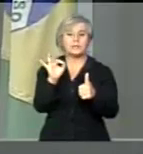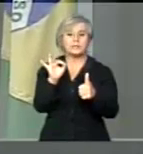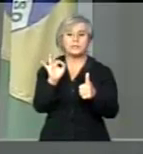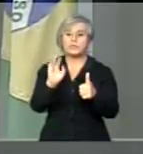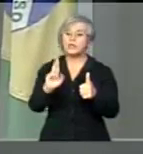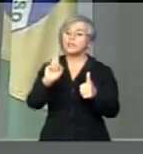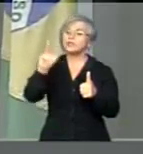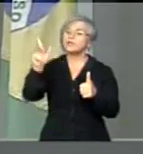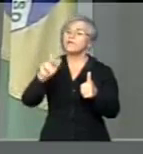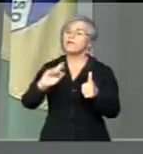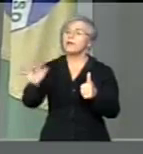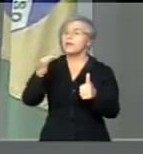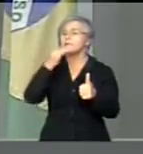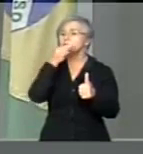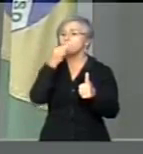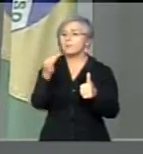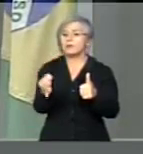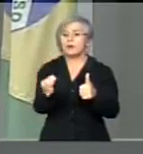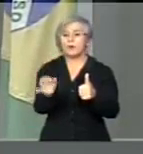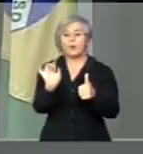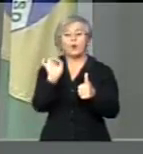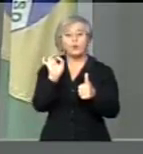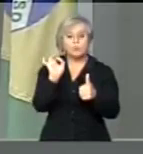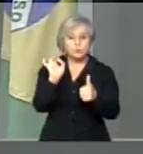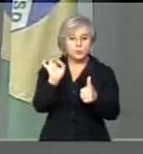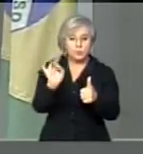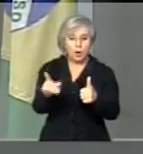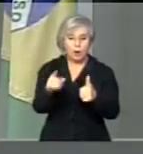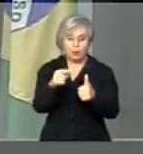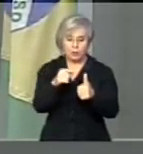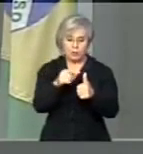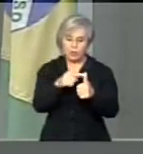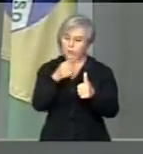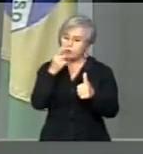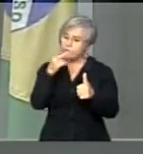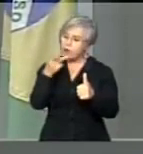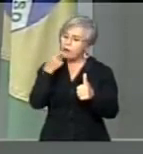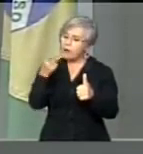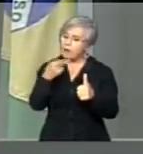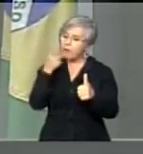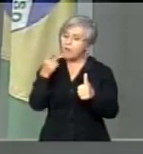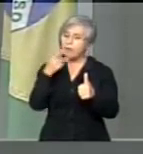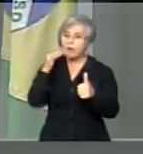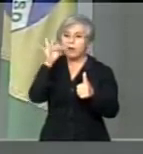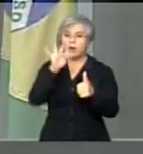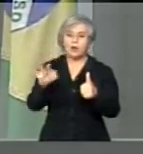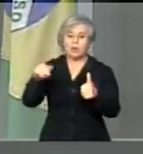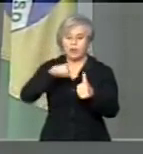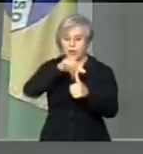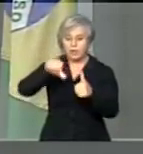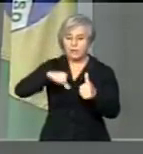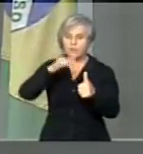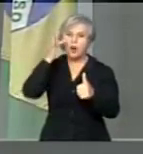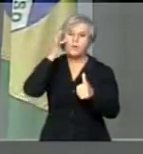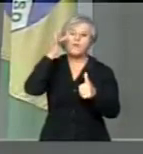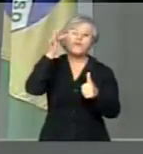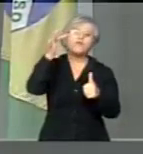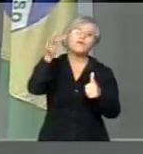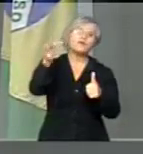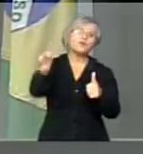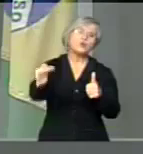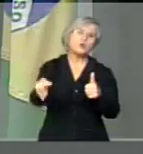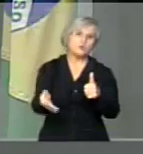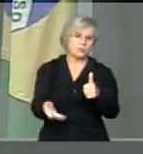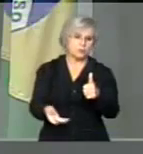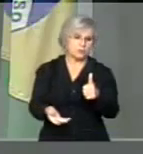a ser apresentada, a não ser, a longo prazo, reformas que o seu partido e o partido da